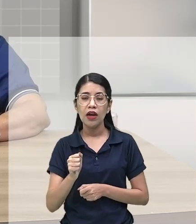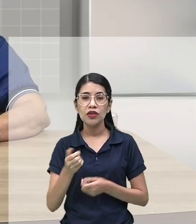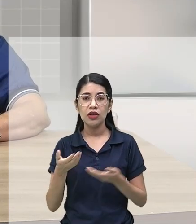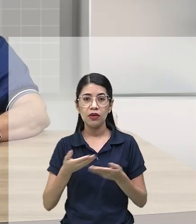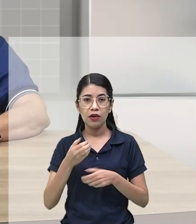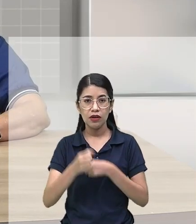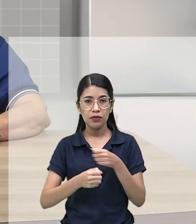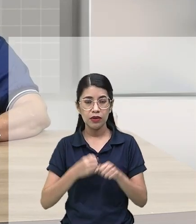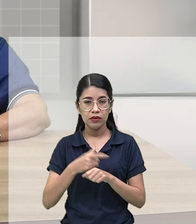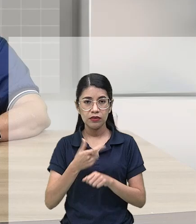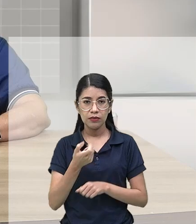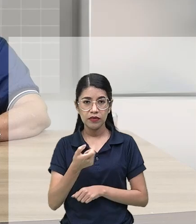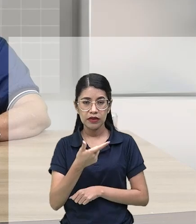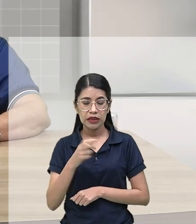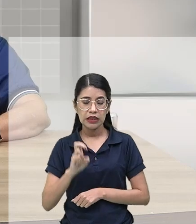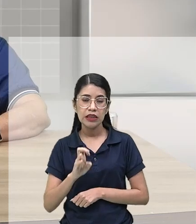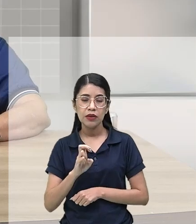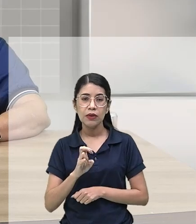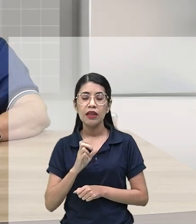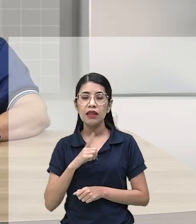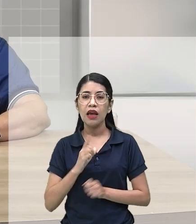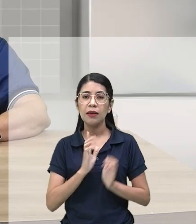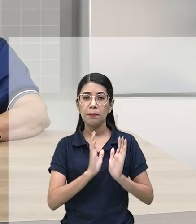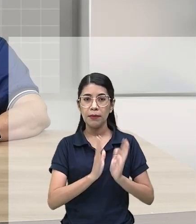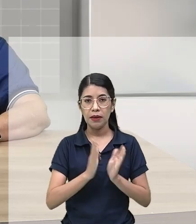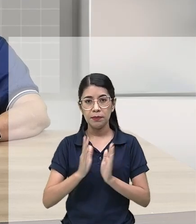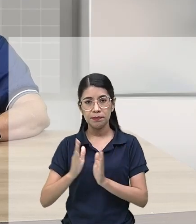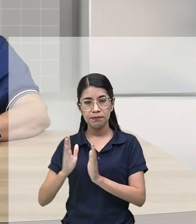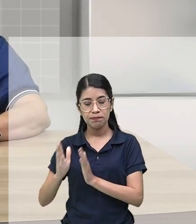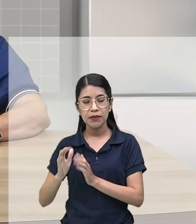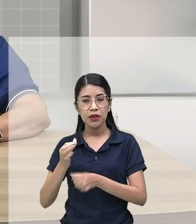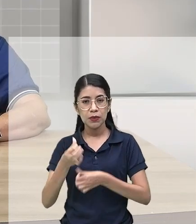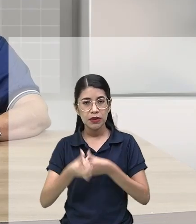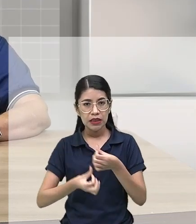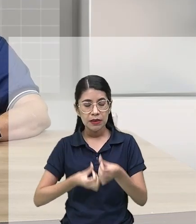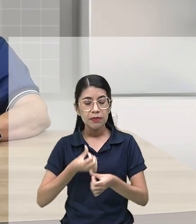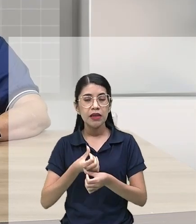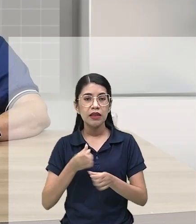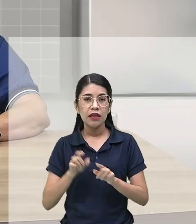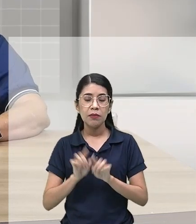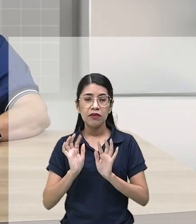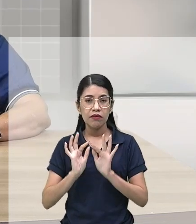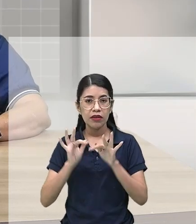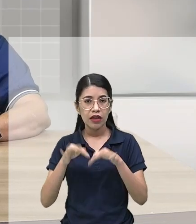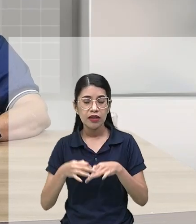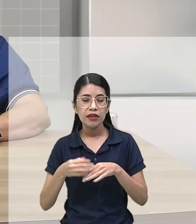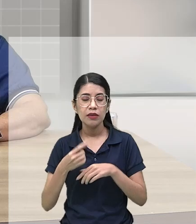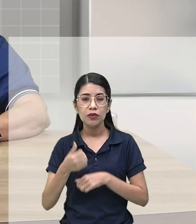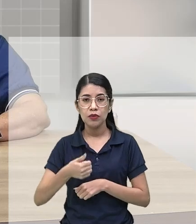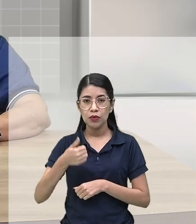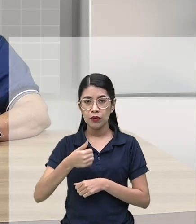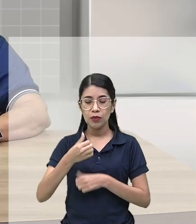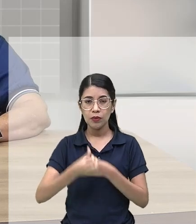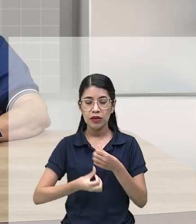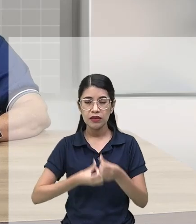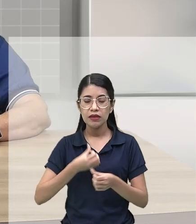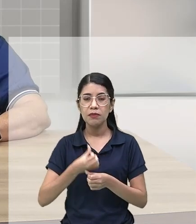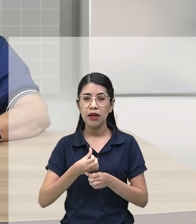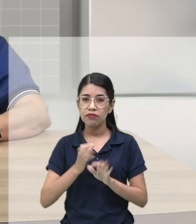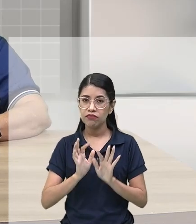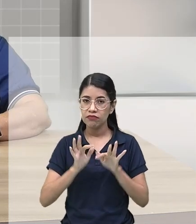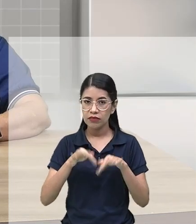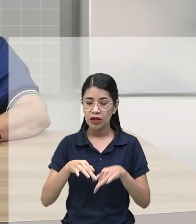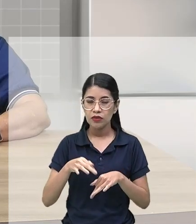de 2025 no formato de etapas e semestre, né? Nós finalizamos algumas etapas agora no